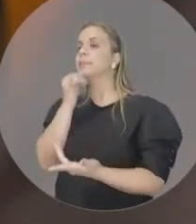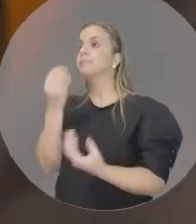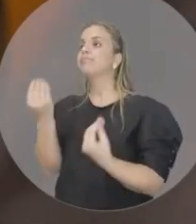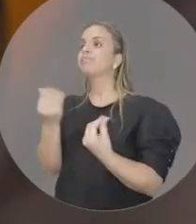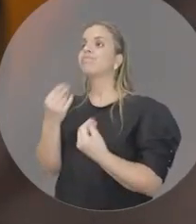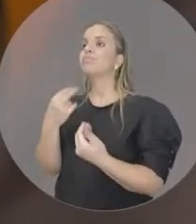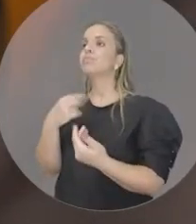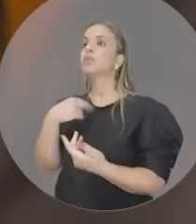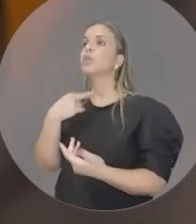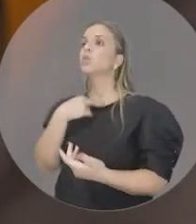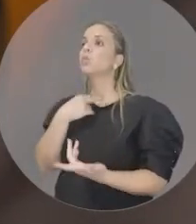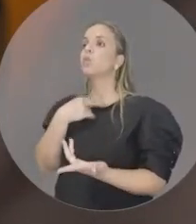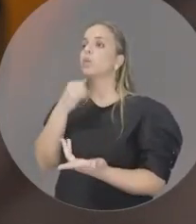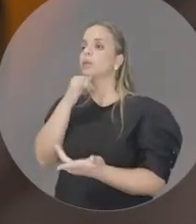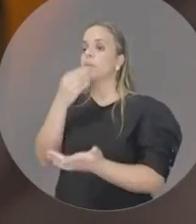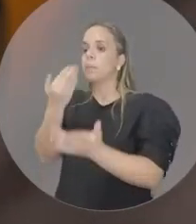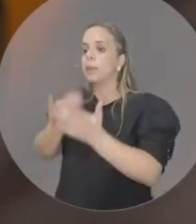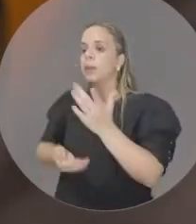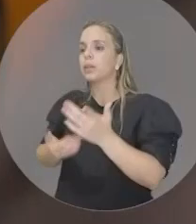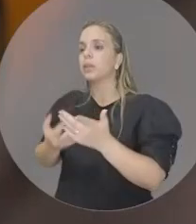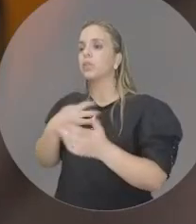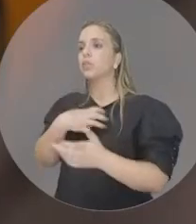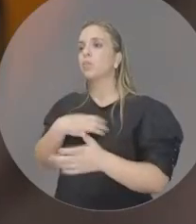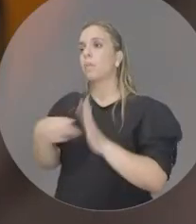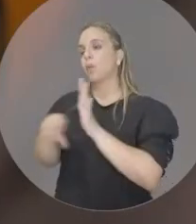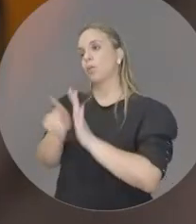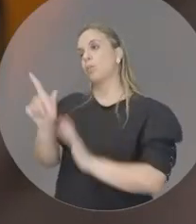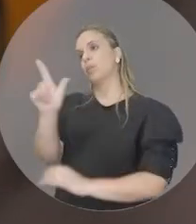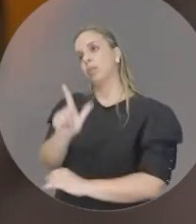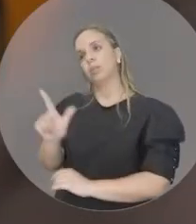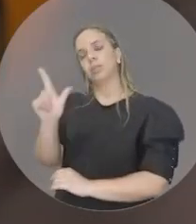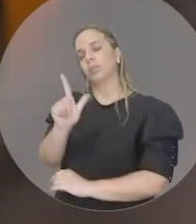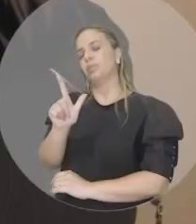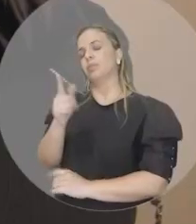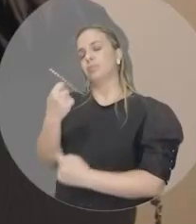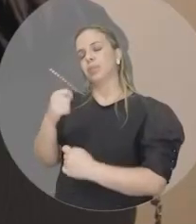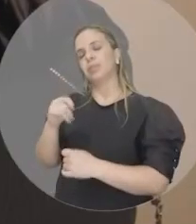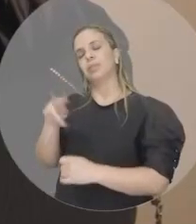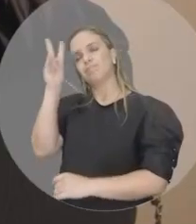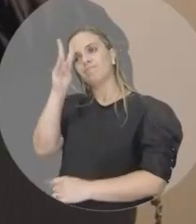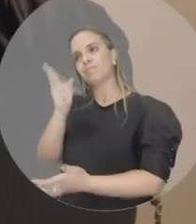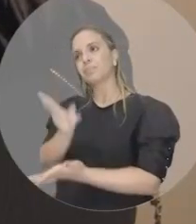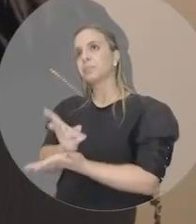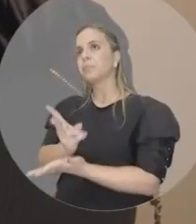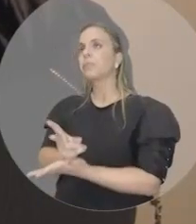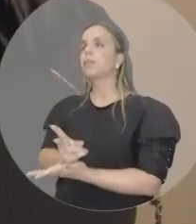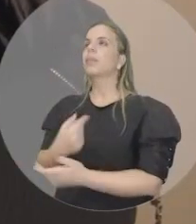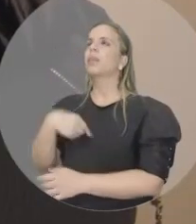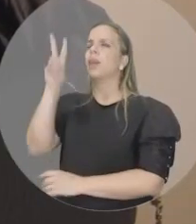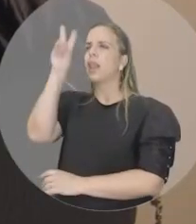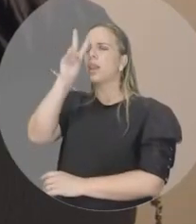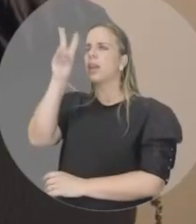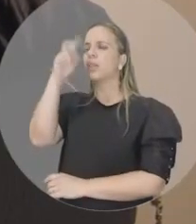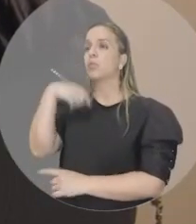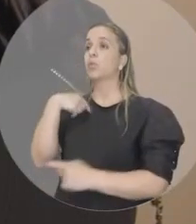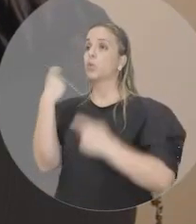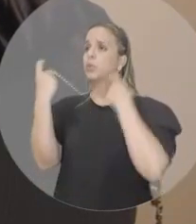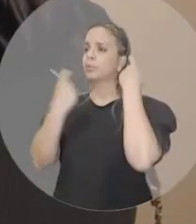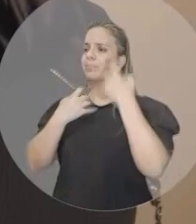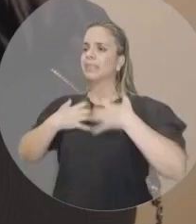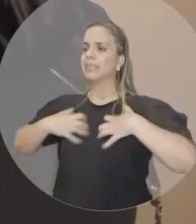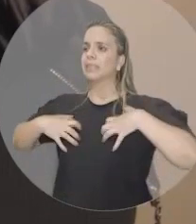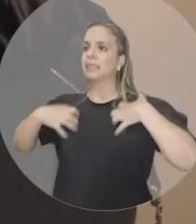o gancho literário, a coisa literária, de forma alguma. Eu lembro que eu fiquei bastante